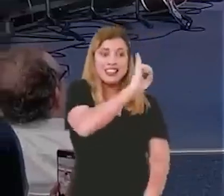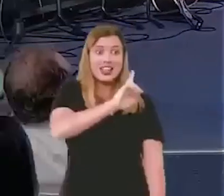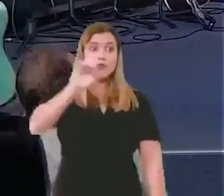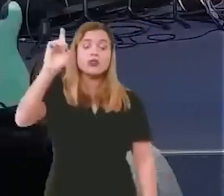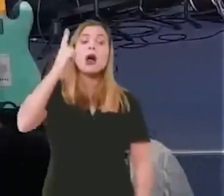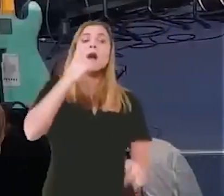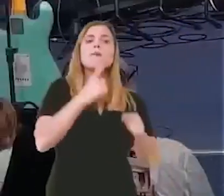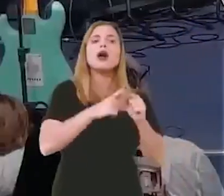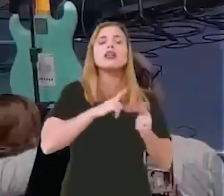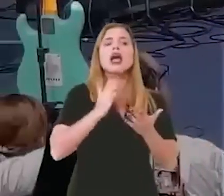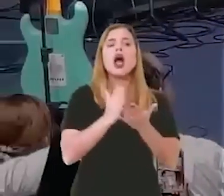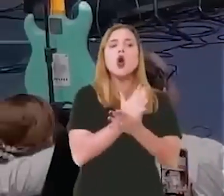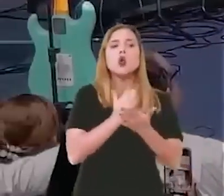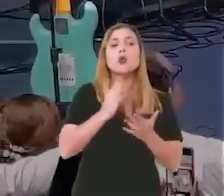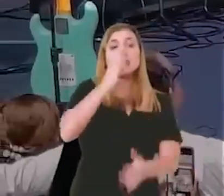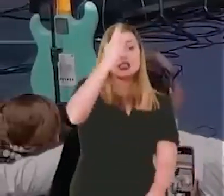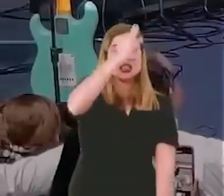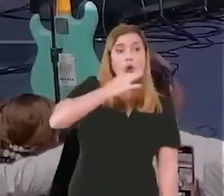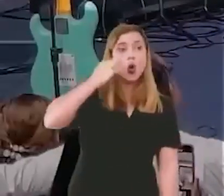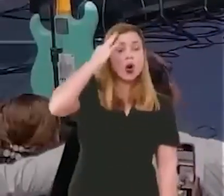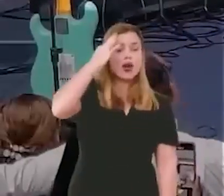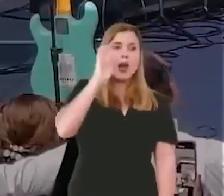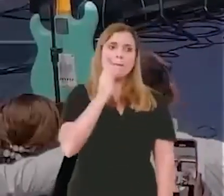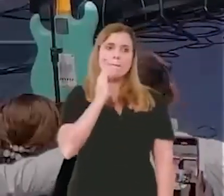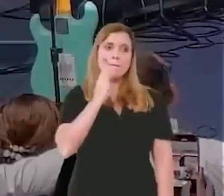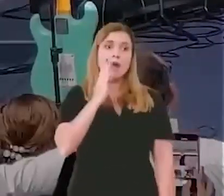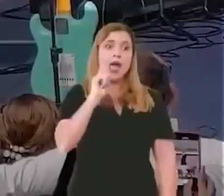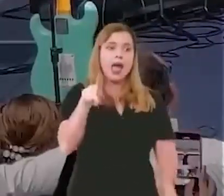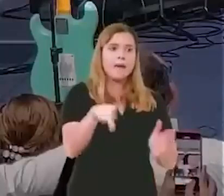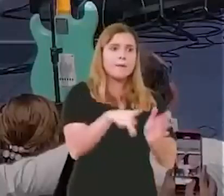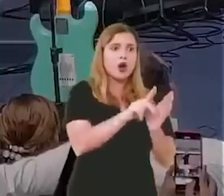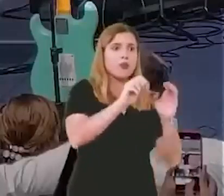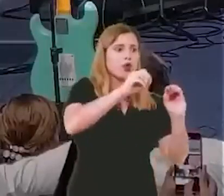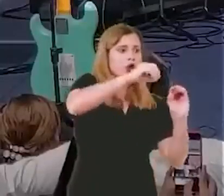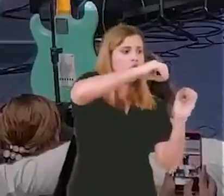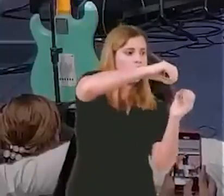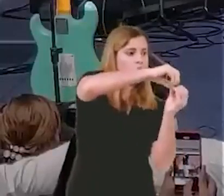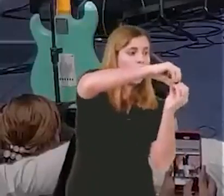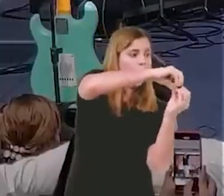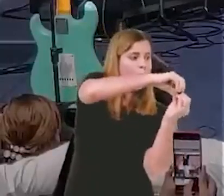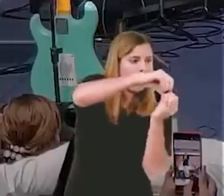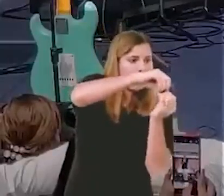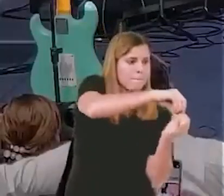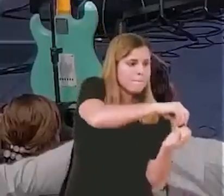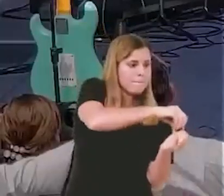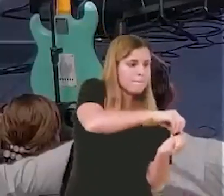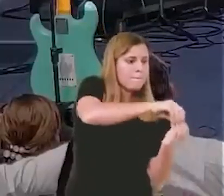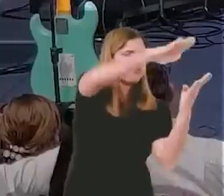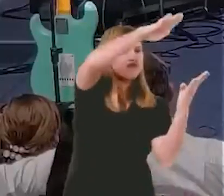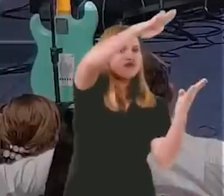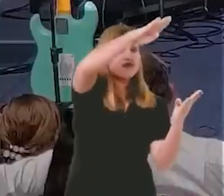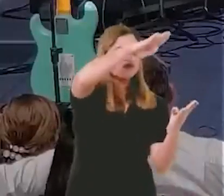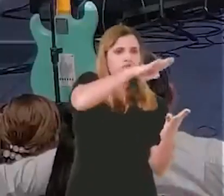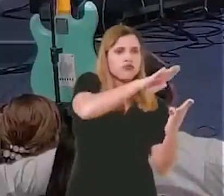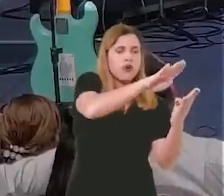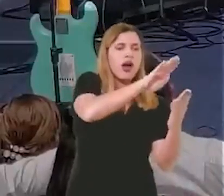Bang, de que o mundo surgiu mediante uma mega explosão casual.